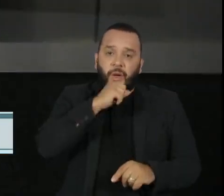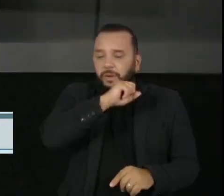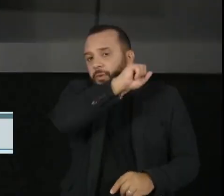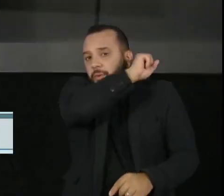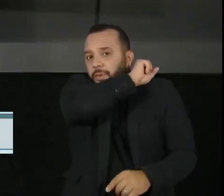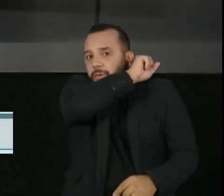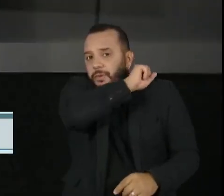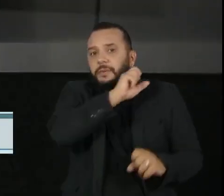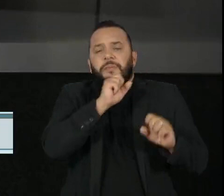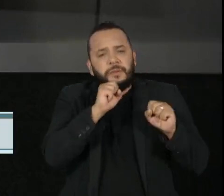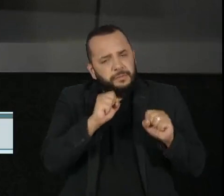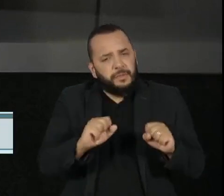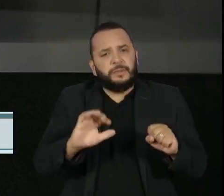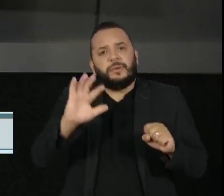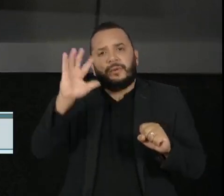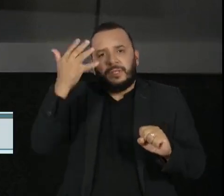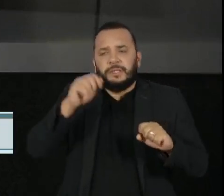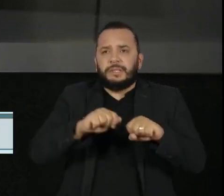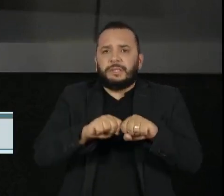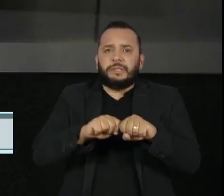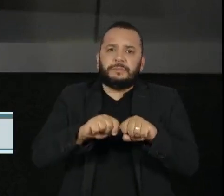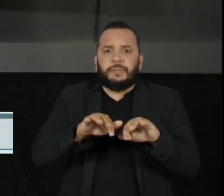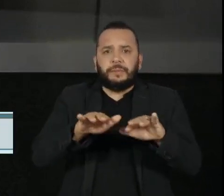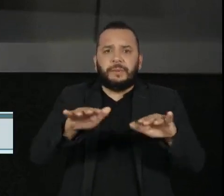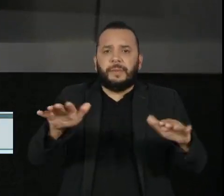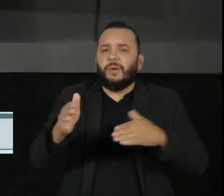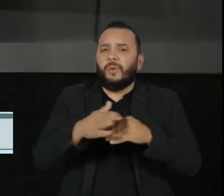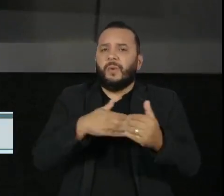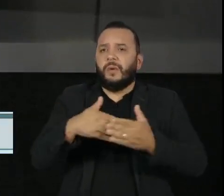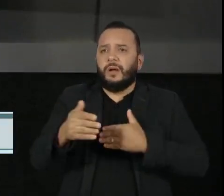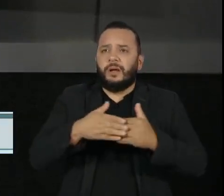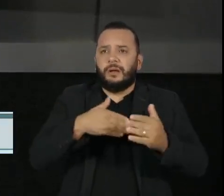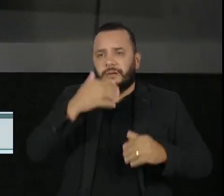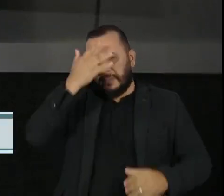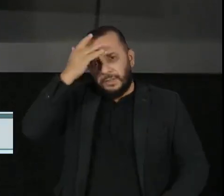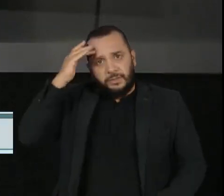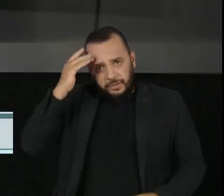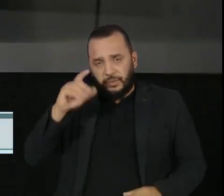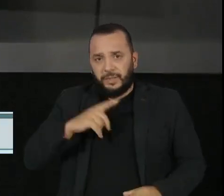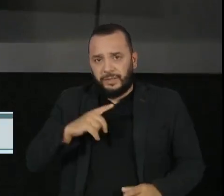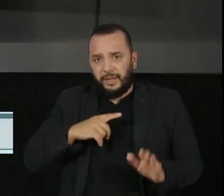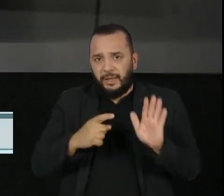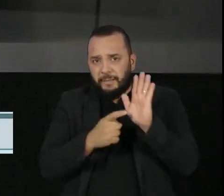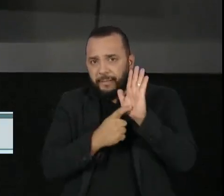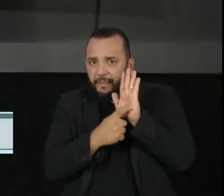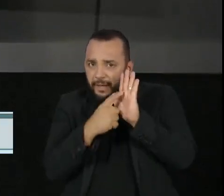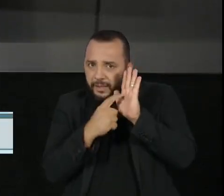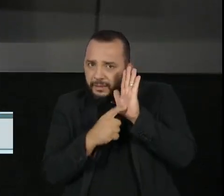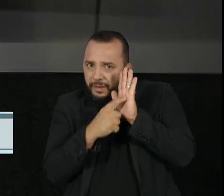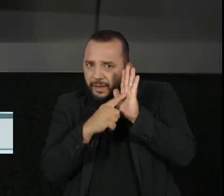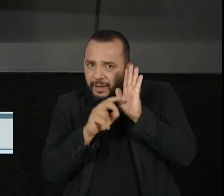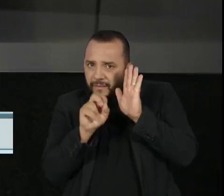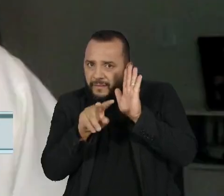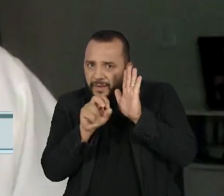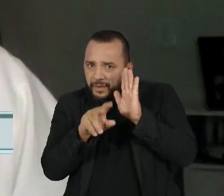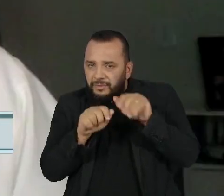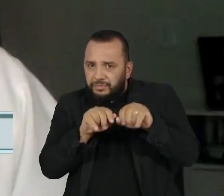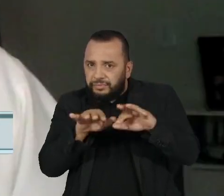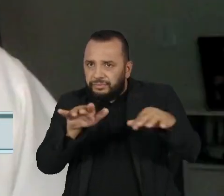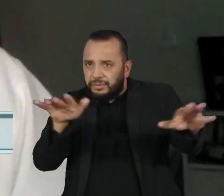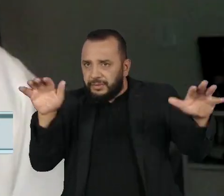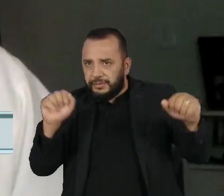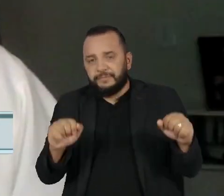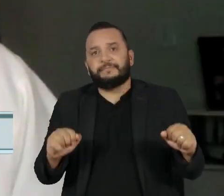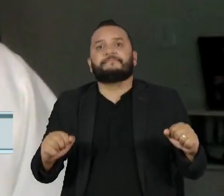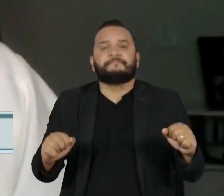isento de entrar em contato com o bacilo, com a bactéria causadora da tuberculose e eventualmente adoecer. Por isso, Aldo,